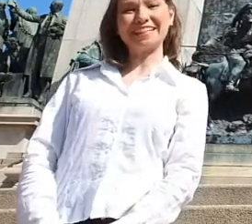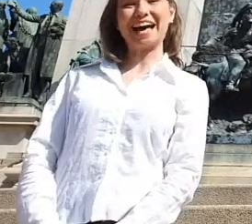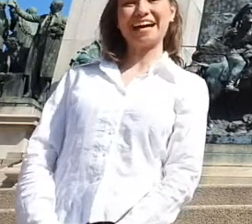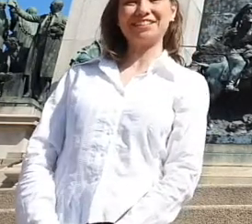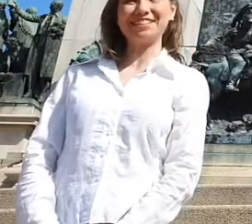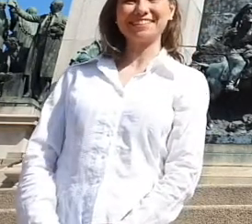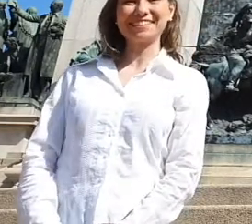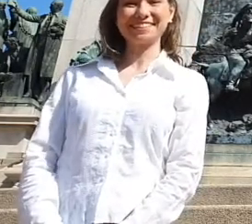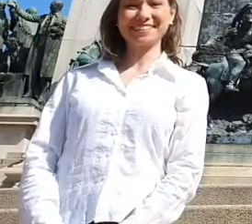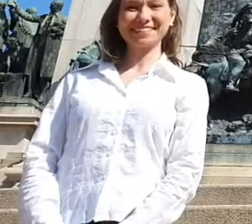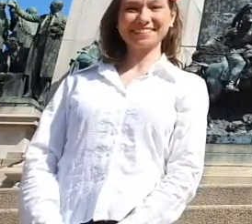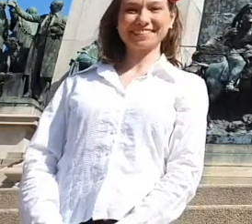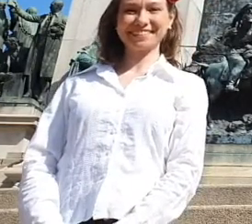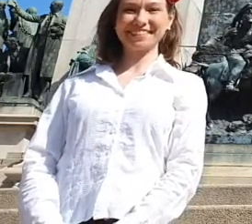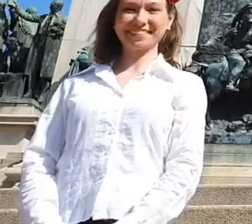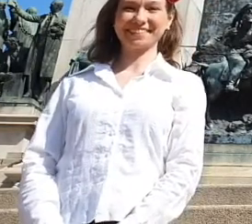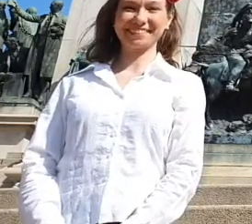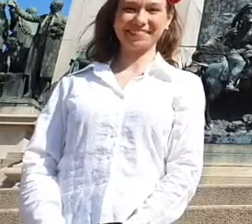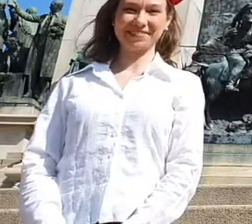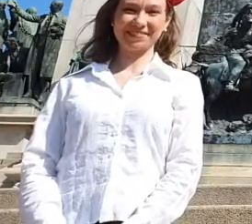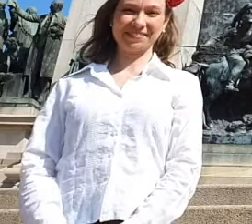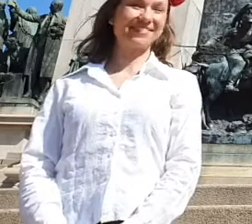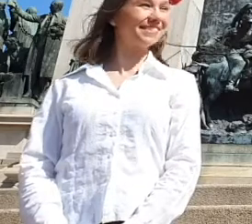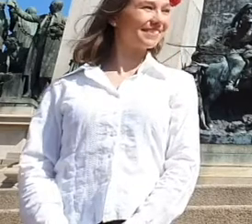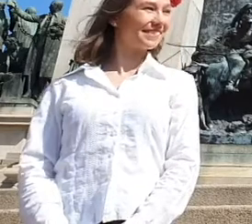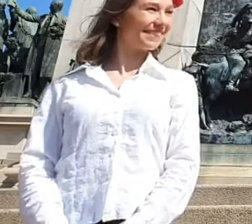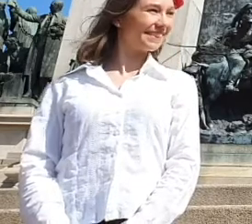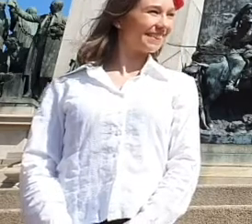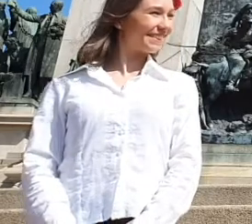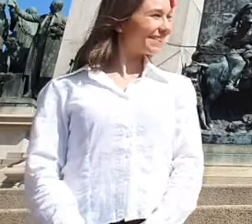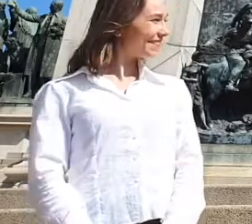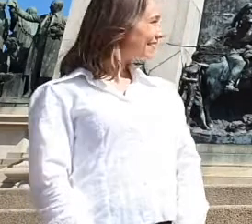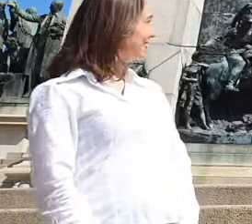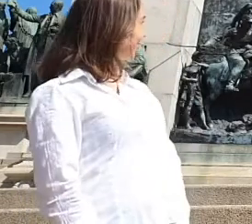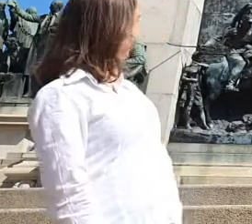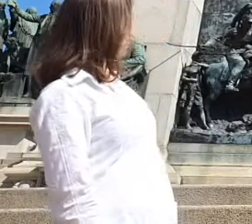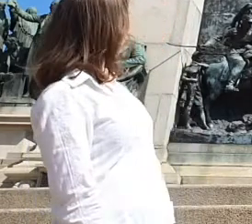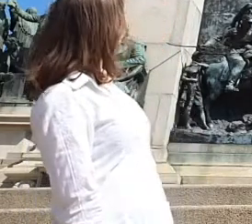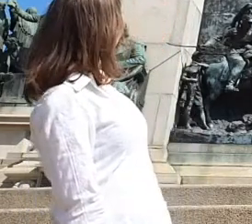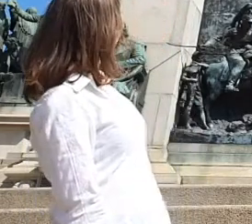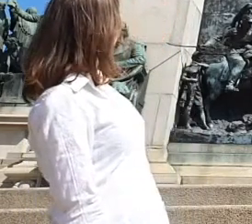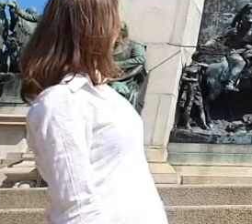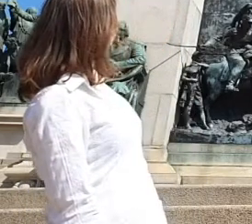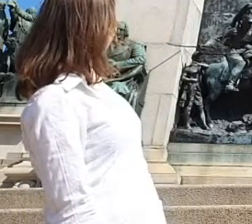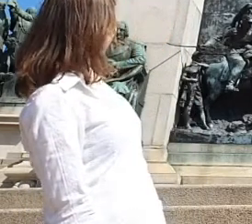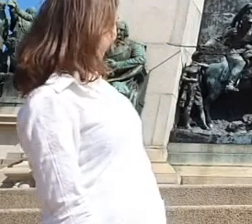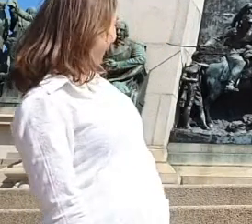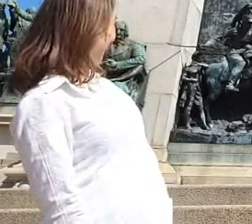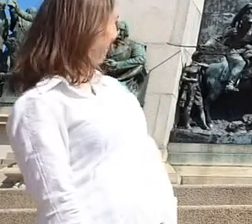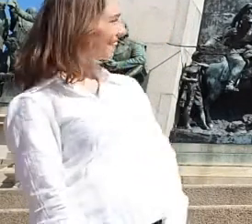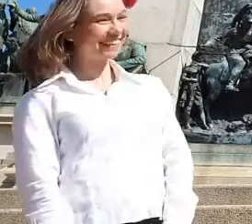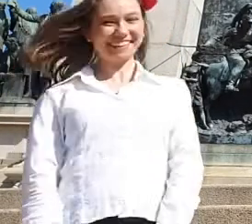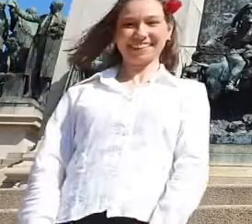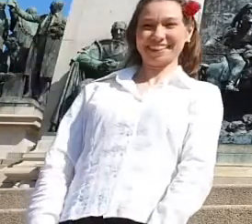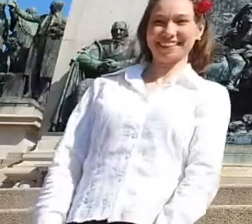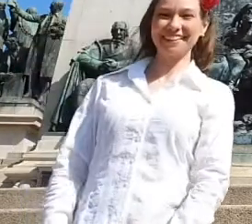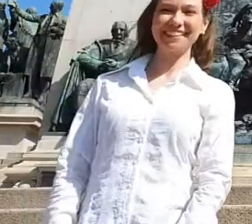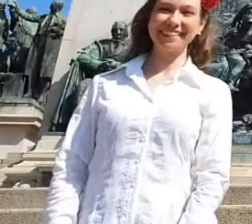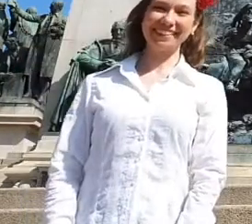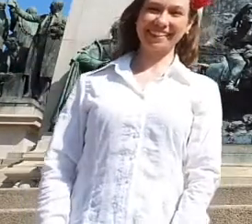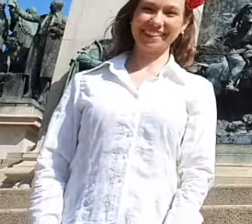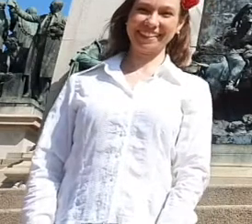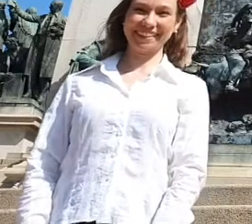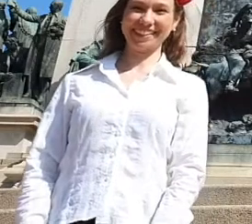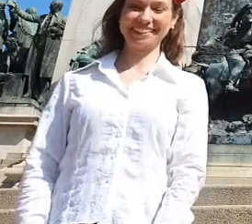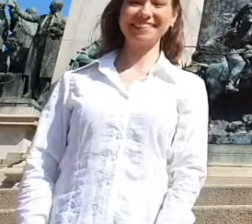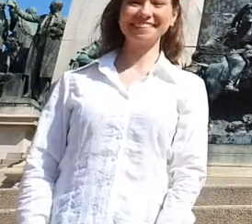cultural da humanidade. E nós, da Companhia Hora da História, estamos Natália, aqui Monumento ao no Monumento à Independência em São Paulo, cheias